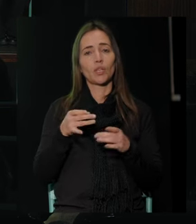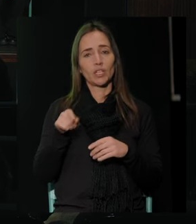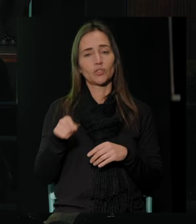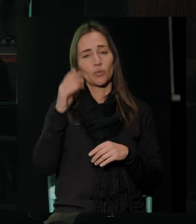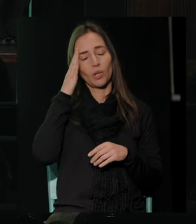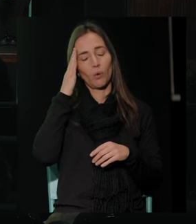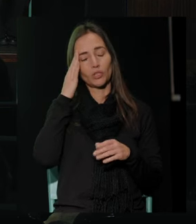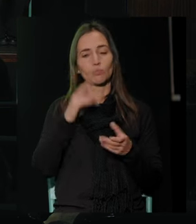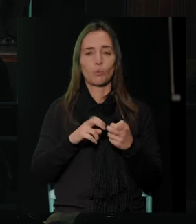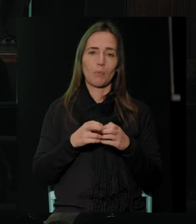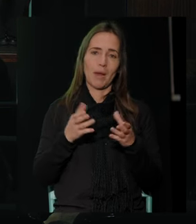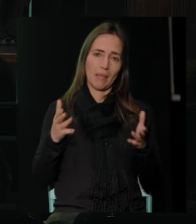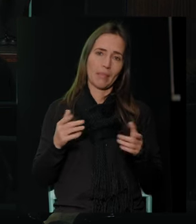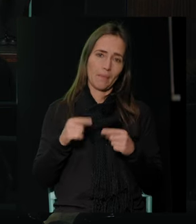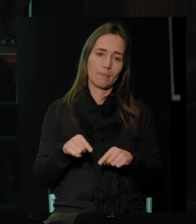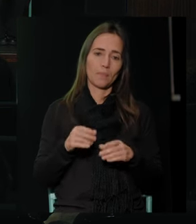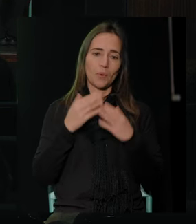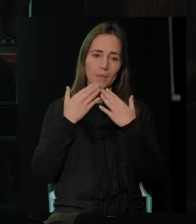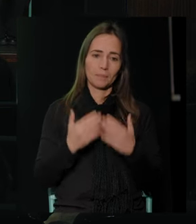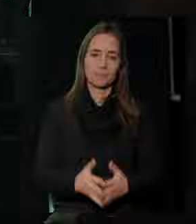facto muito, muito problemático. Obrigado.